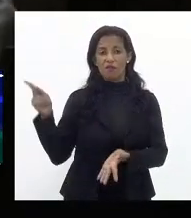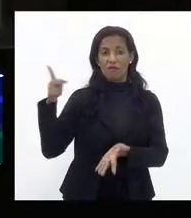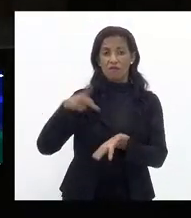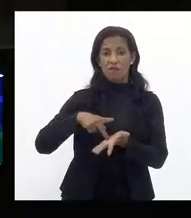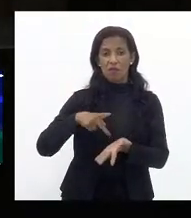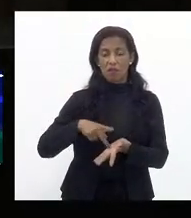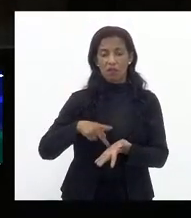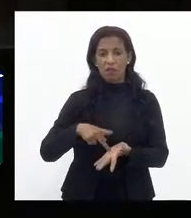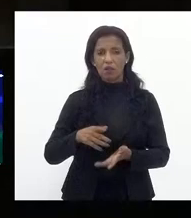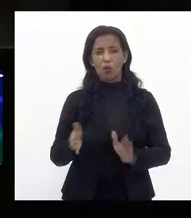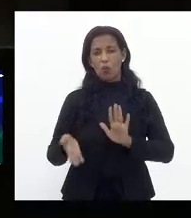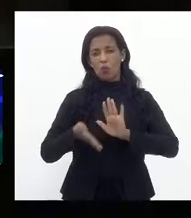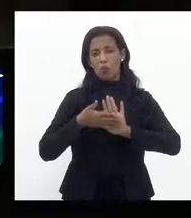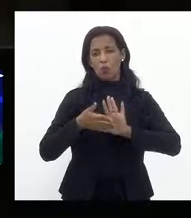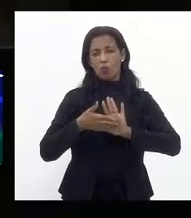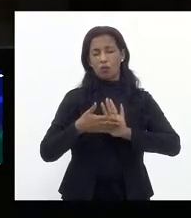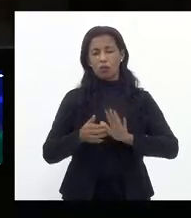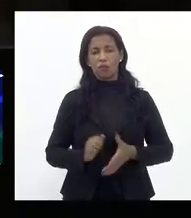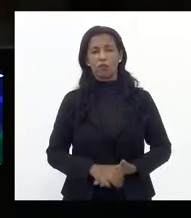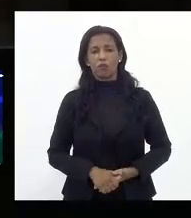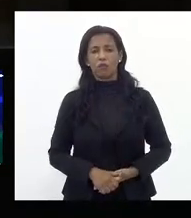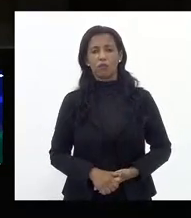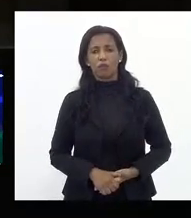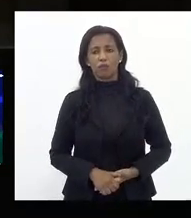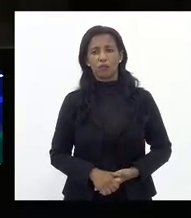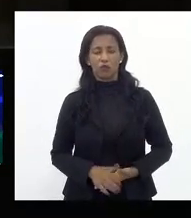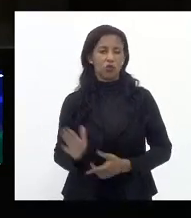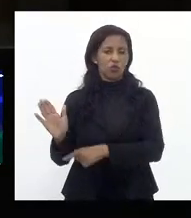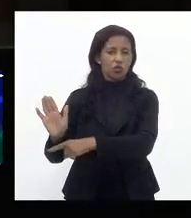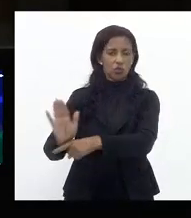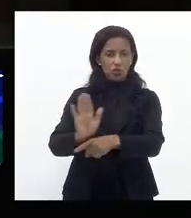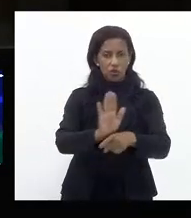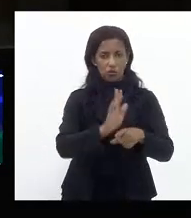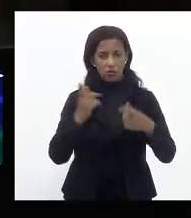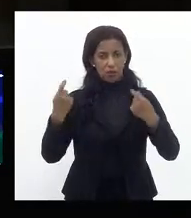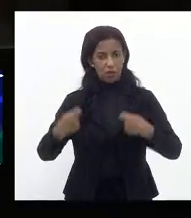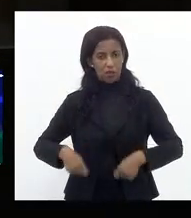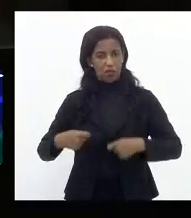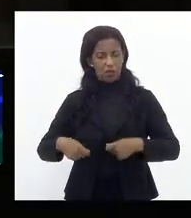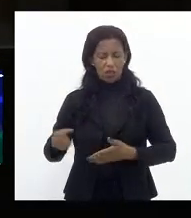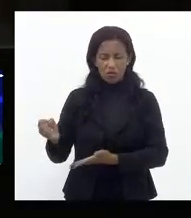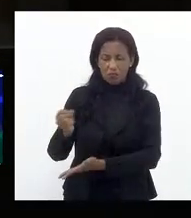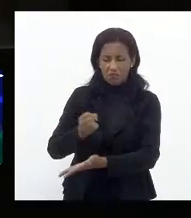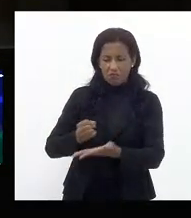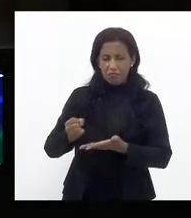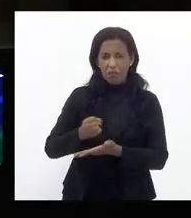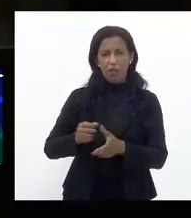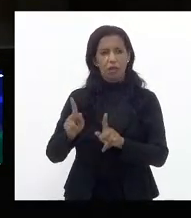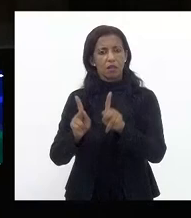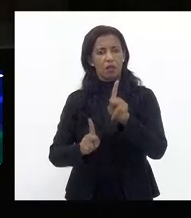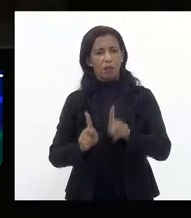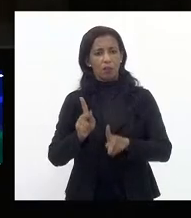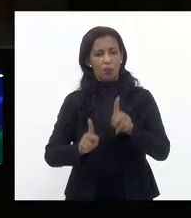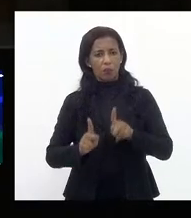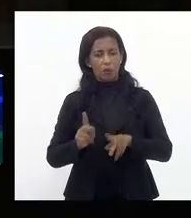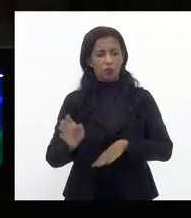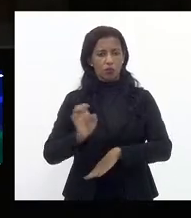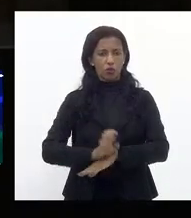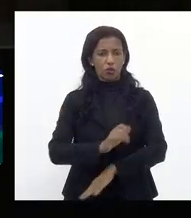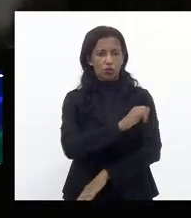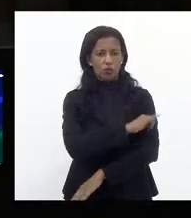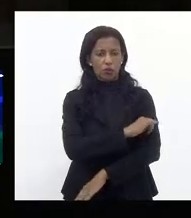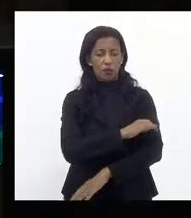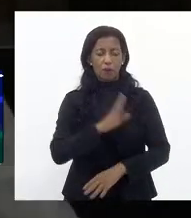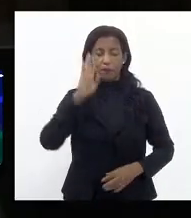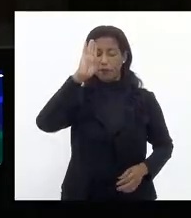verdadeiro no propósito de atender necessidades básicas da população do Estado do Rio de